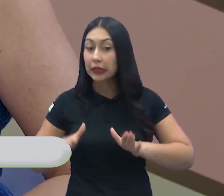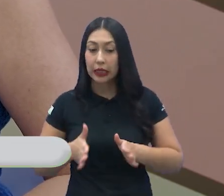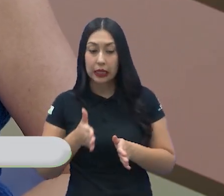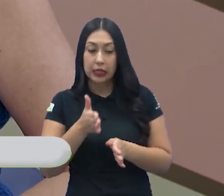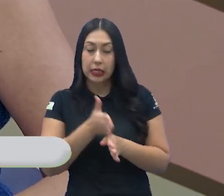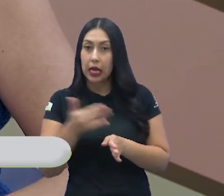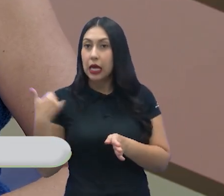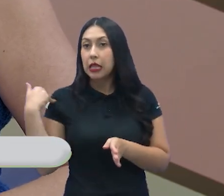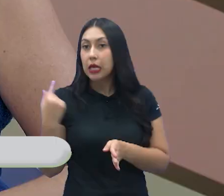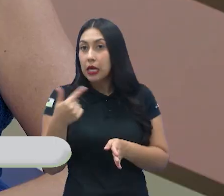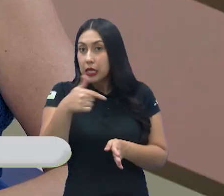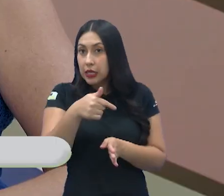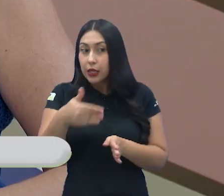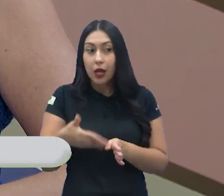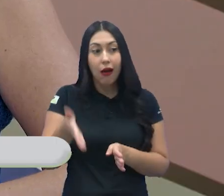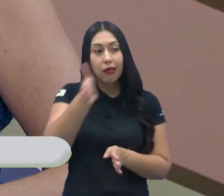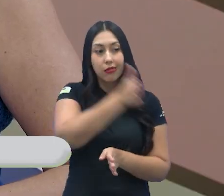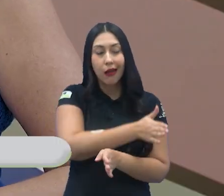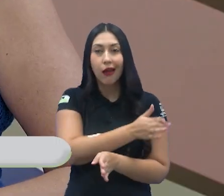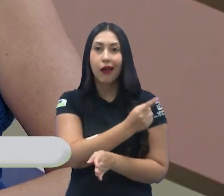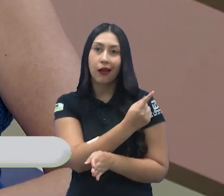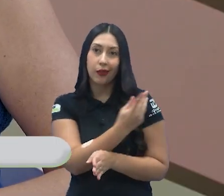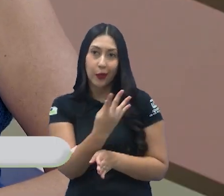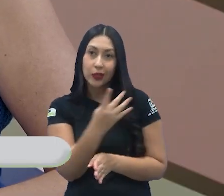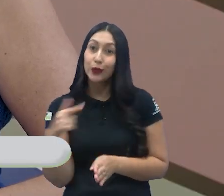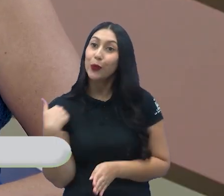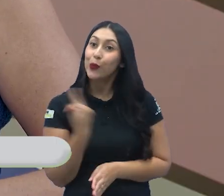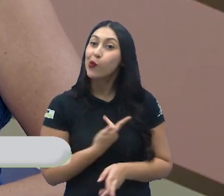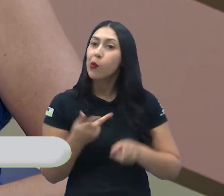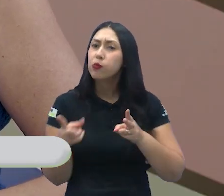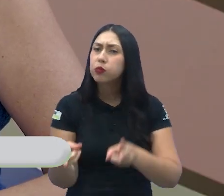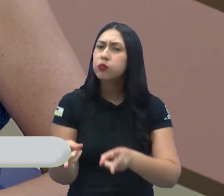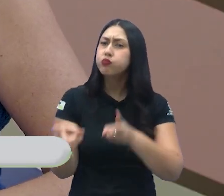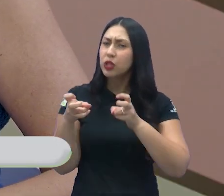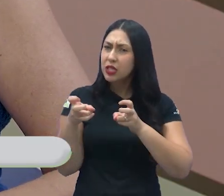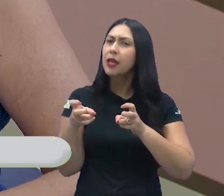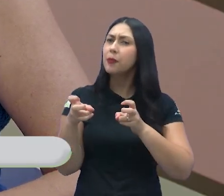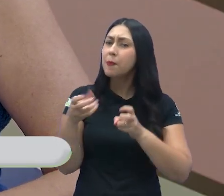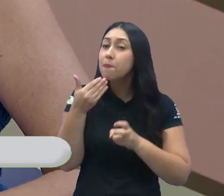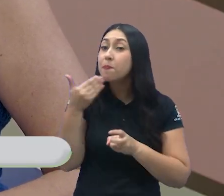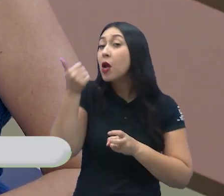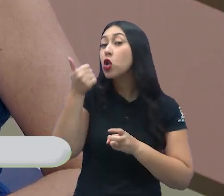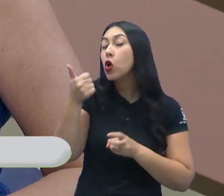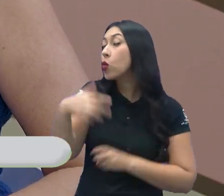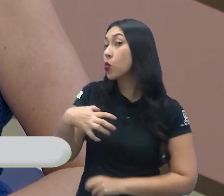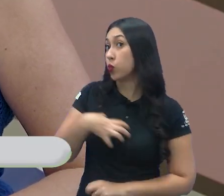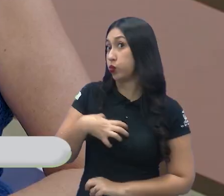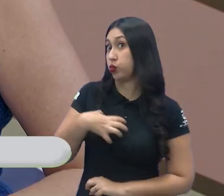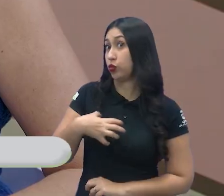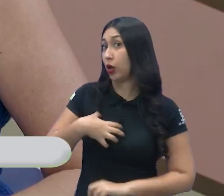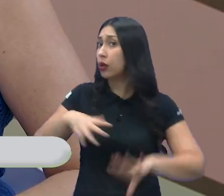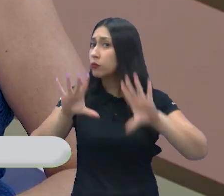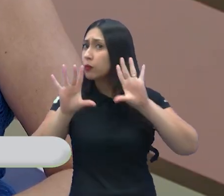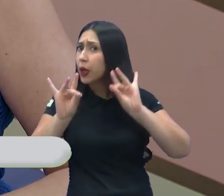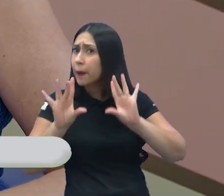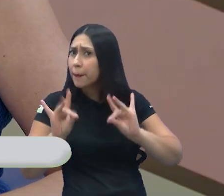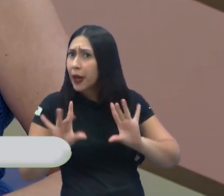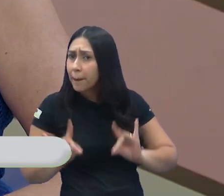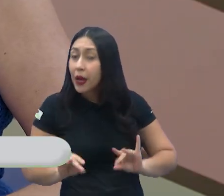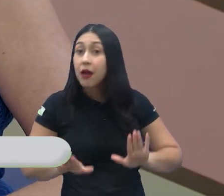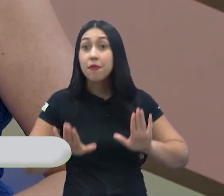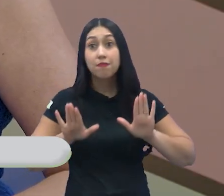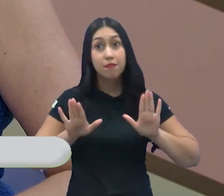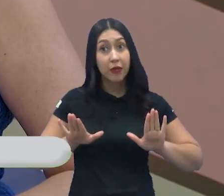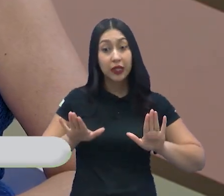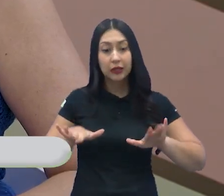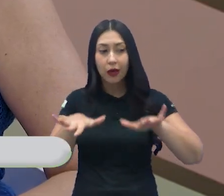aos 14 anos, que a gente vai conseguir identificar melhor qual é o seu temperamento. E o meio também